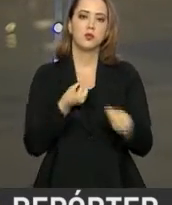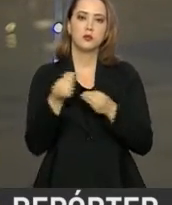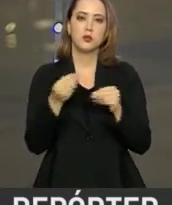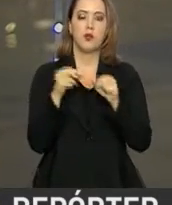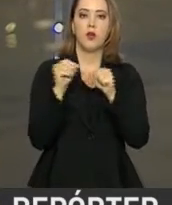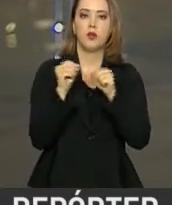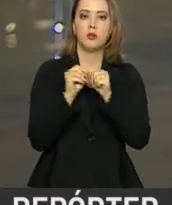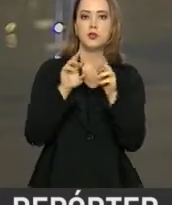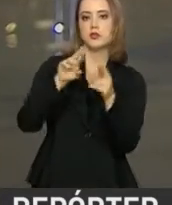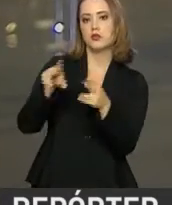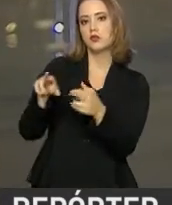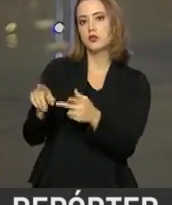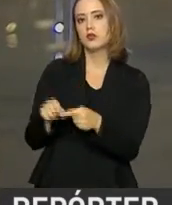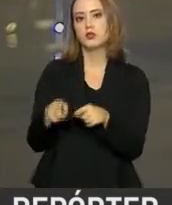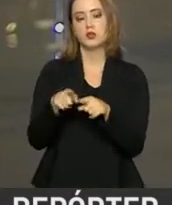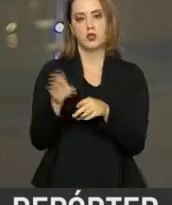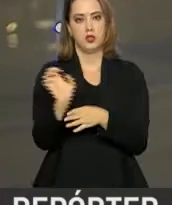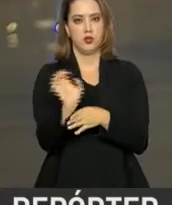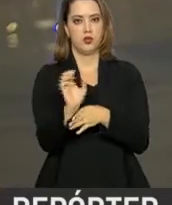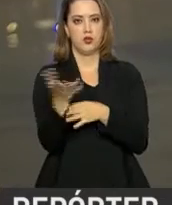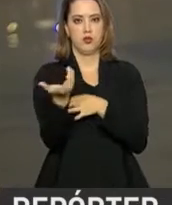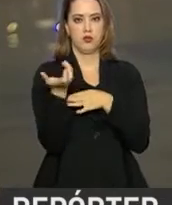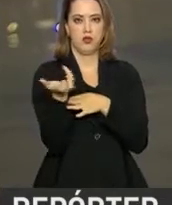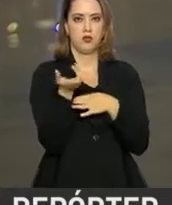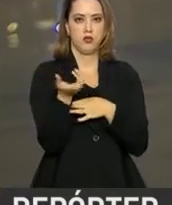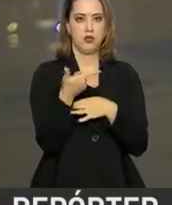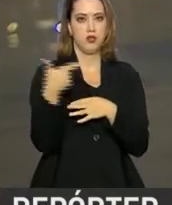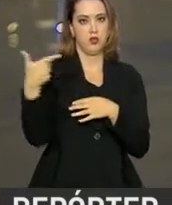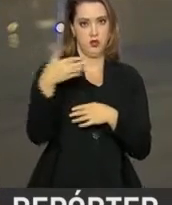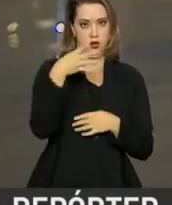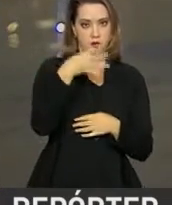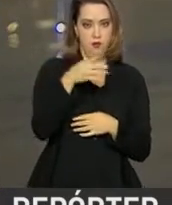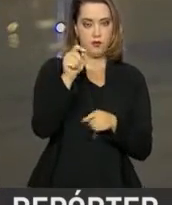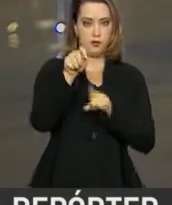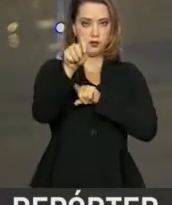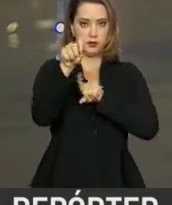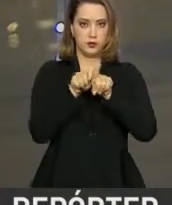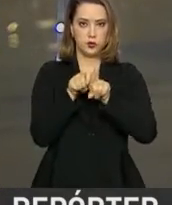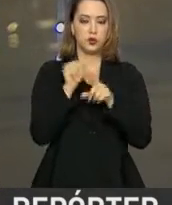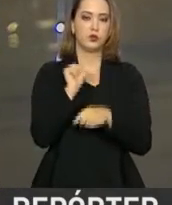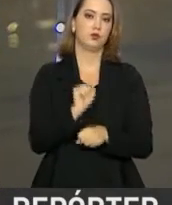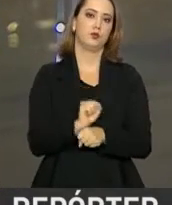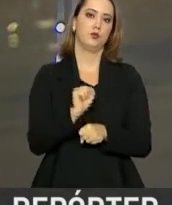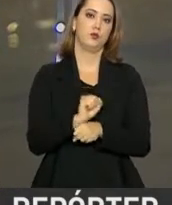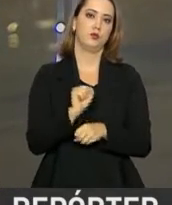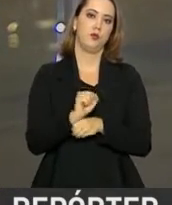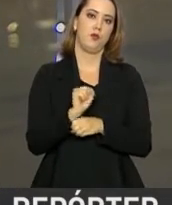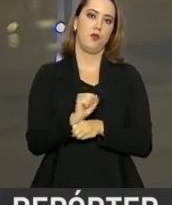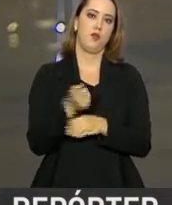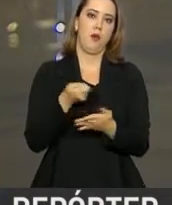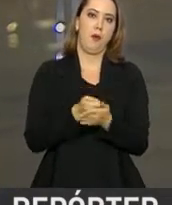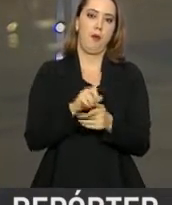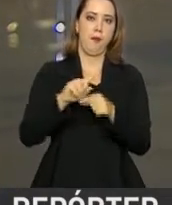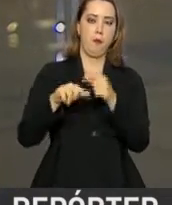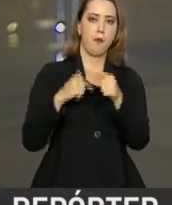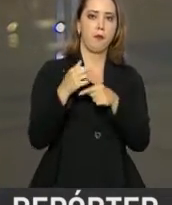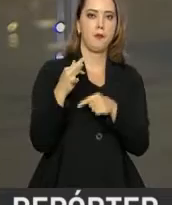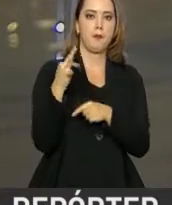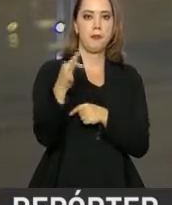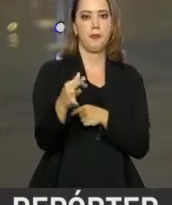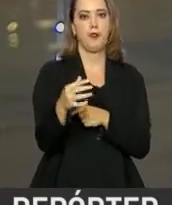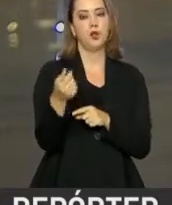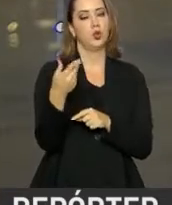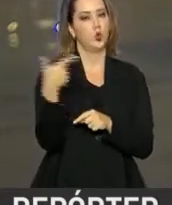semanas os estados que queriam uma carência de 24 meses numa suspensão imediata do pagamento da dívida por dois anos